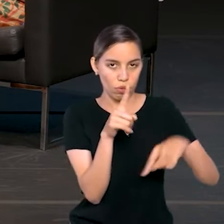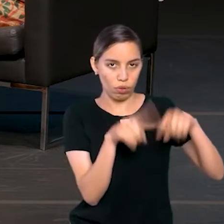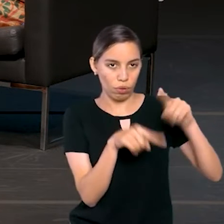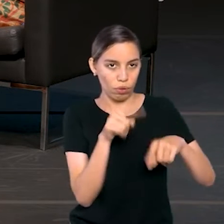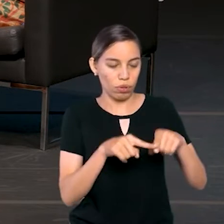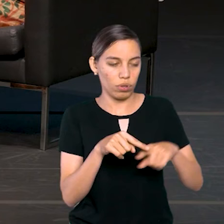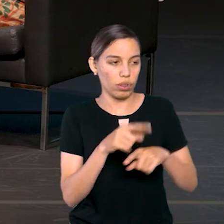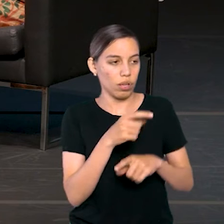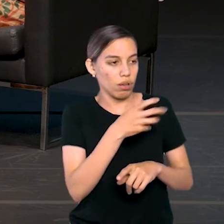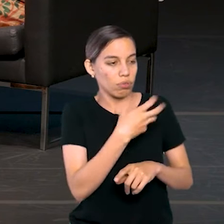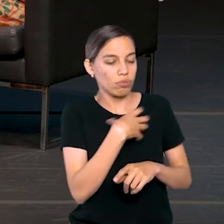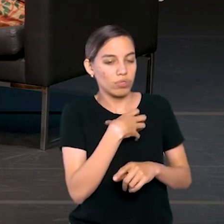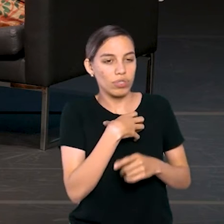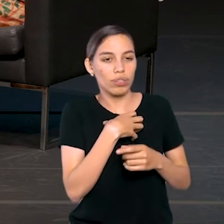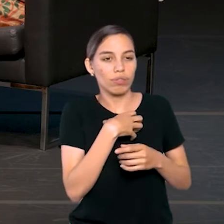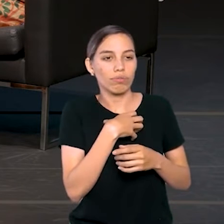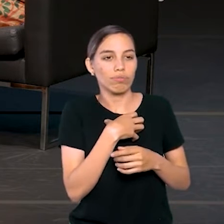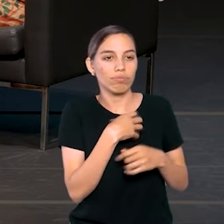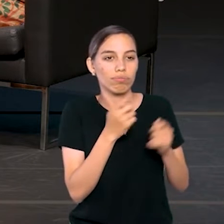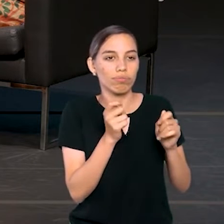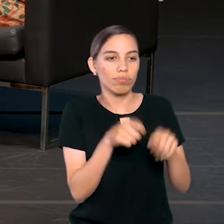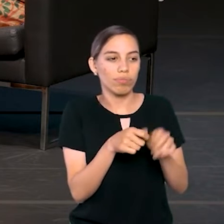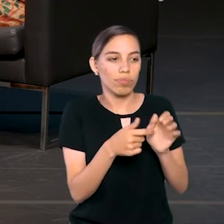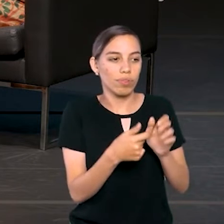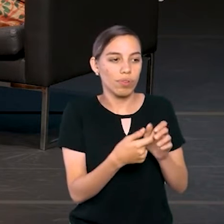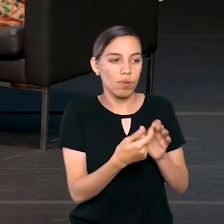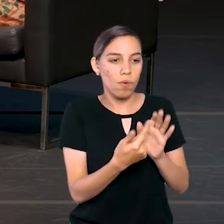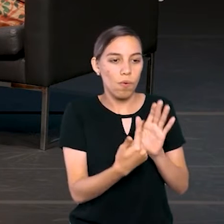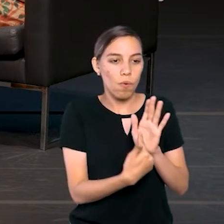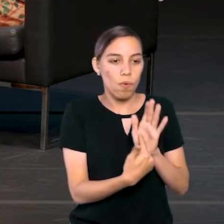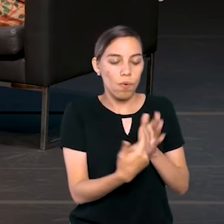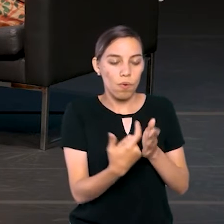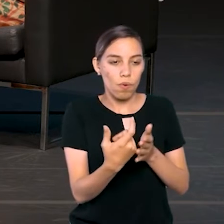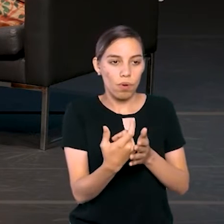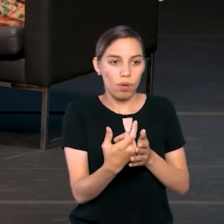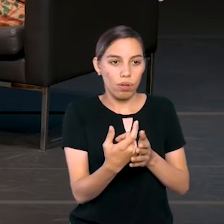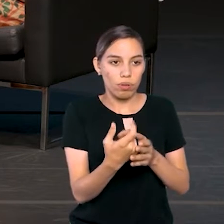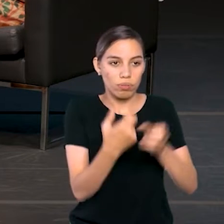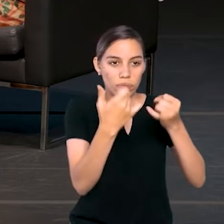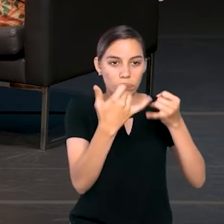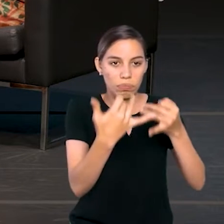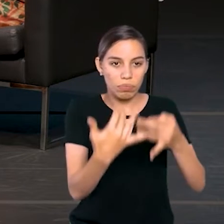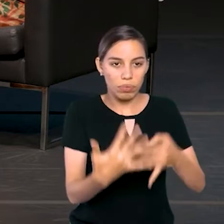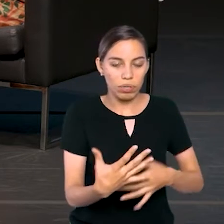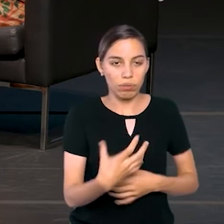gente conseguir nomear e, a partir dessa nomeação, conseguir inventar também.